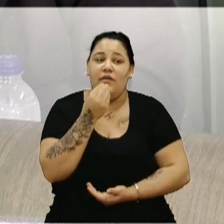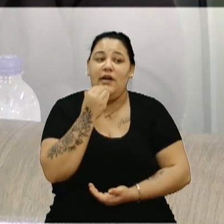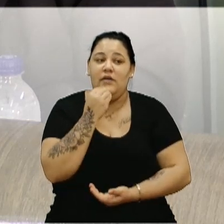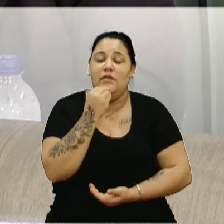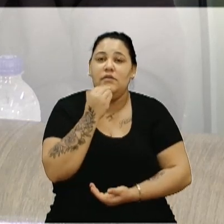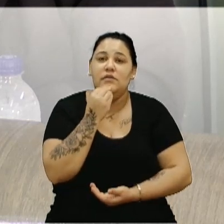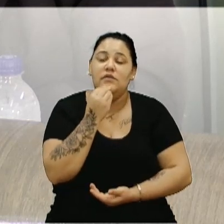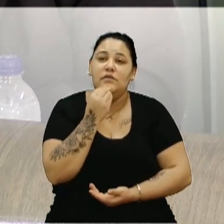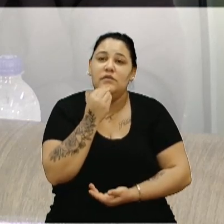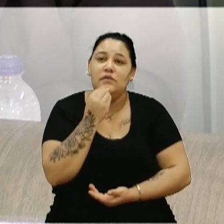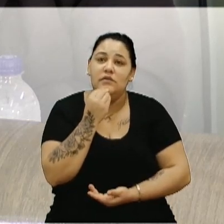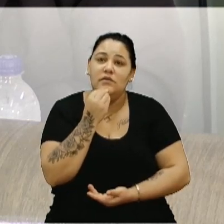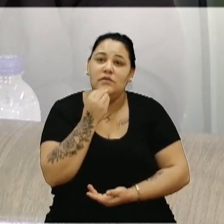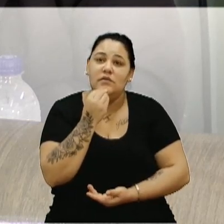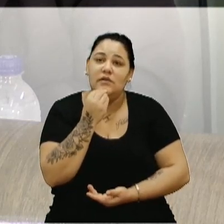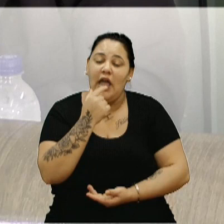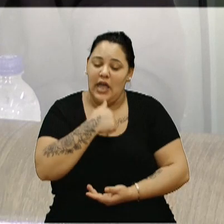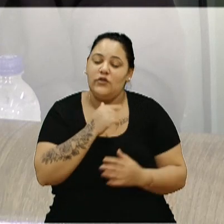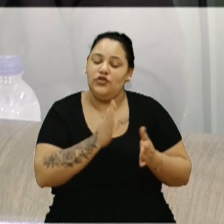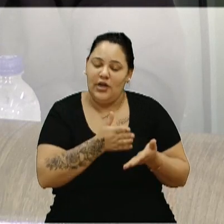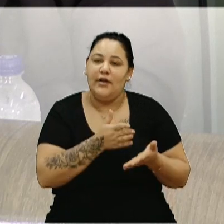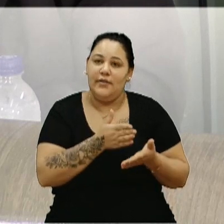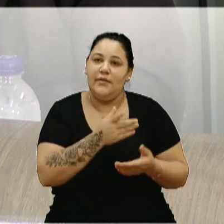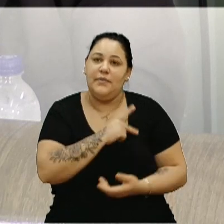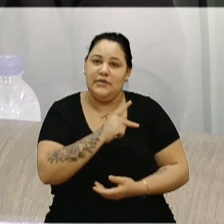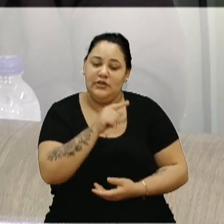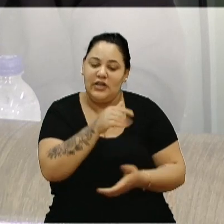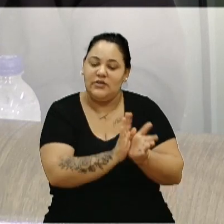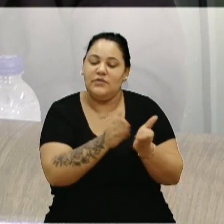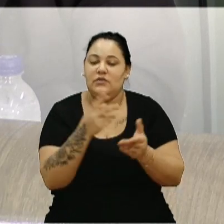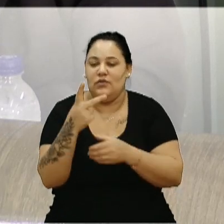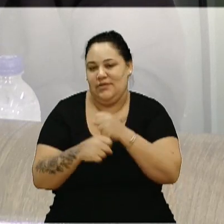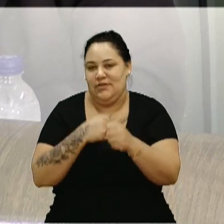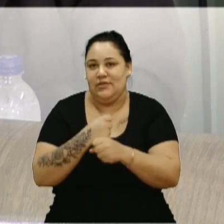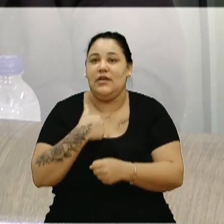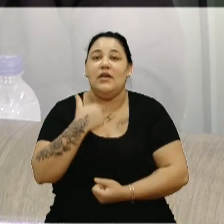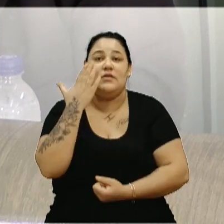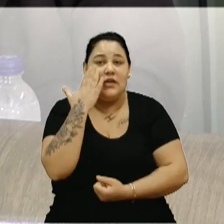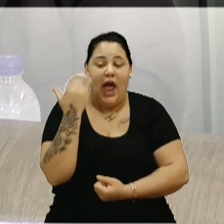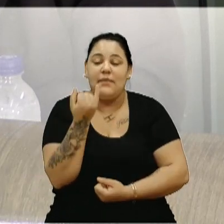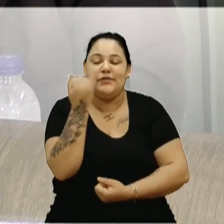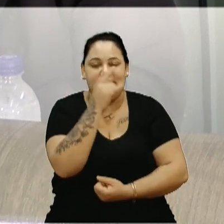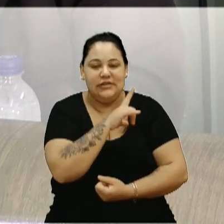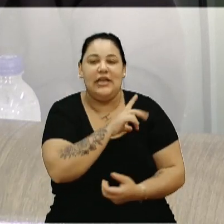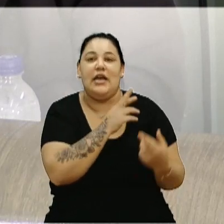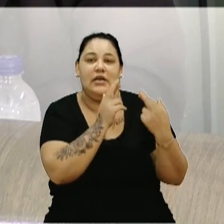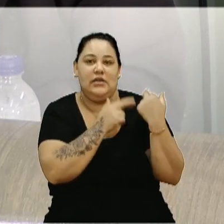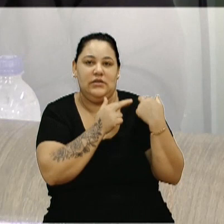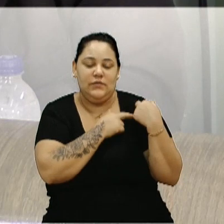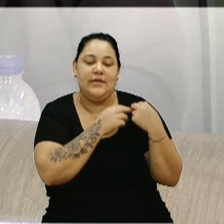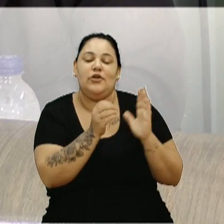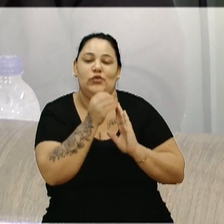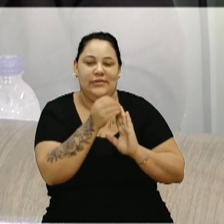prestação equilibrada. Eu fui presidente dessa comissão por 2 anos, eu sei da importância que tem essa comissão, a responsabilidade que tem o